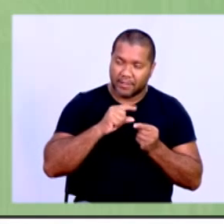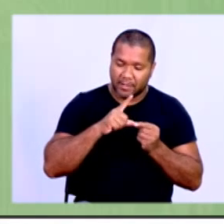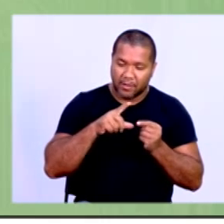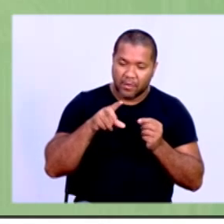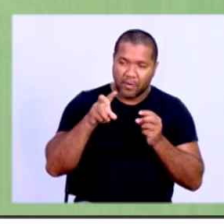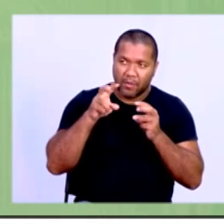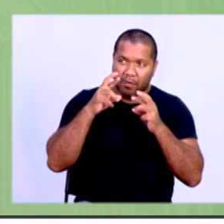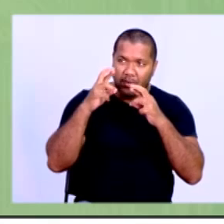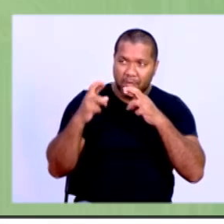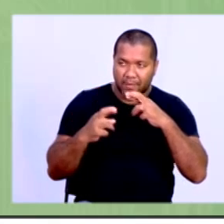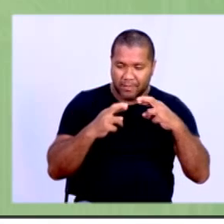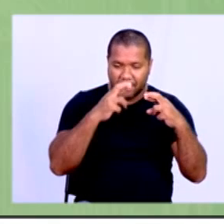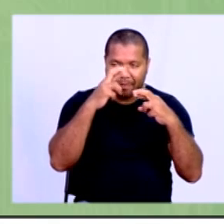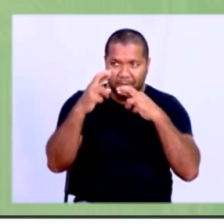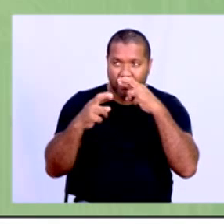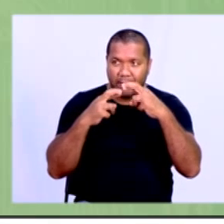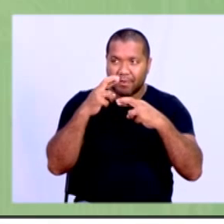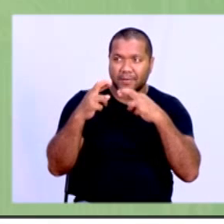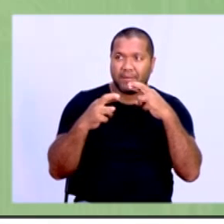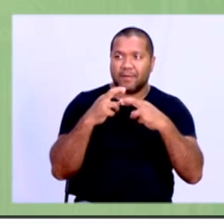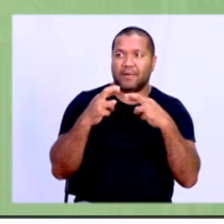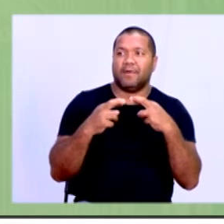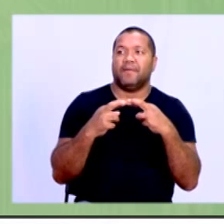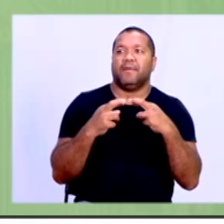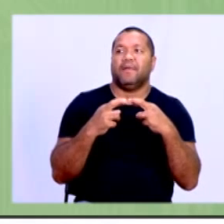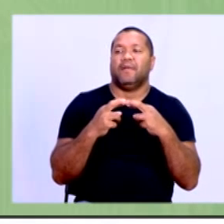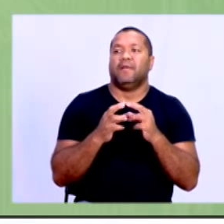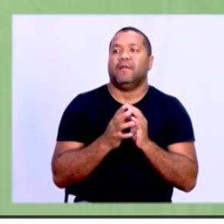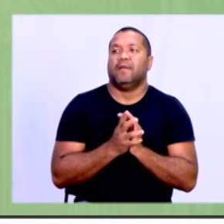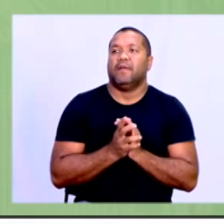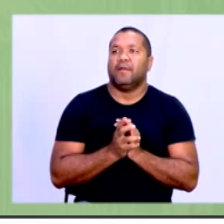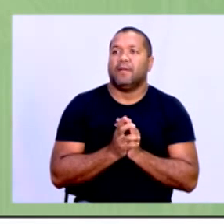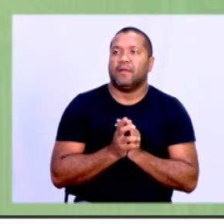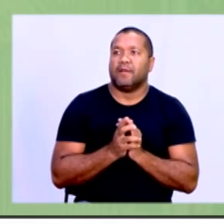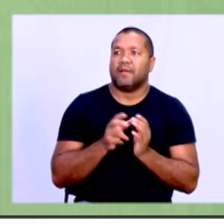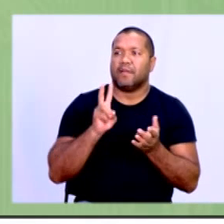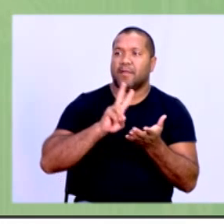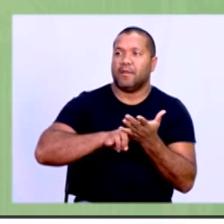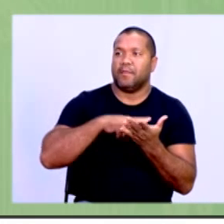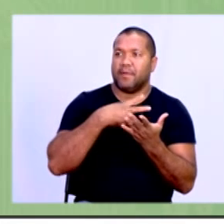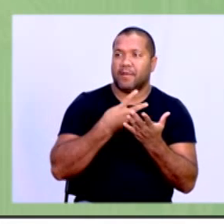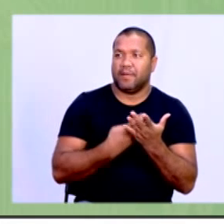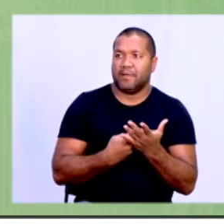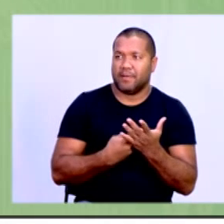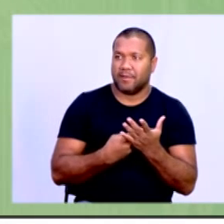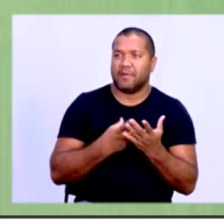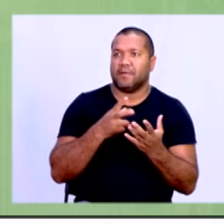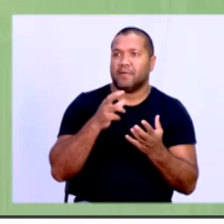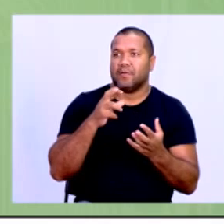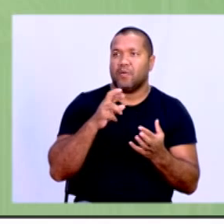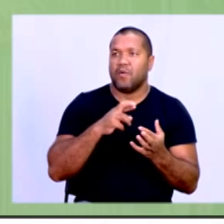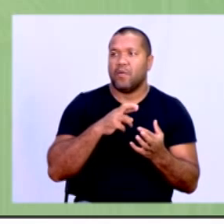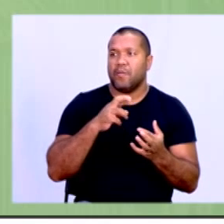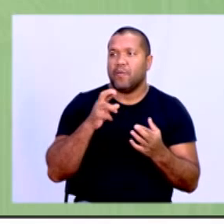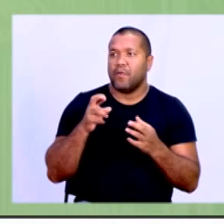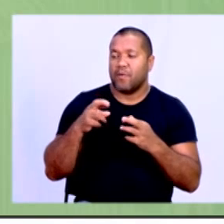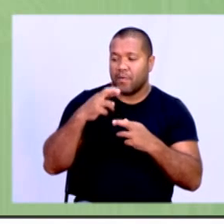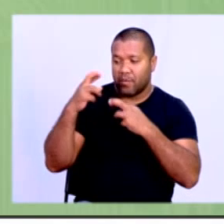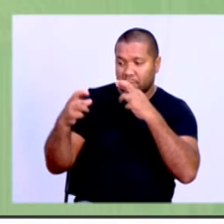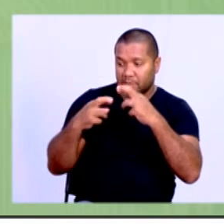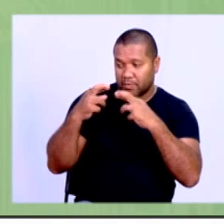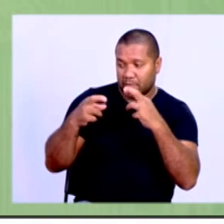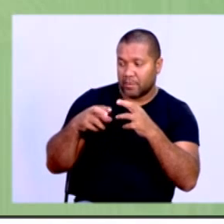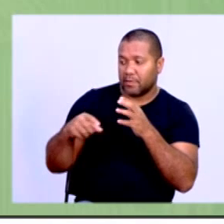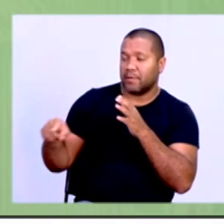Eu posso também falar que essa palavra seja traduzida como solicitações dos usuários e é responsável